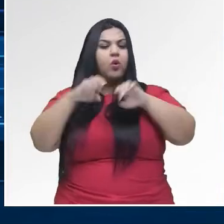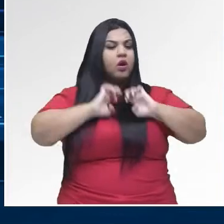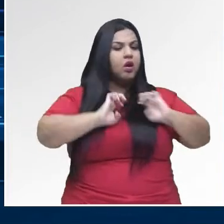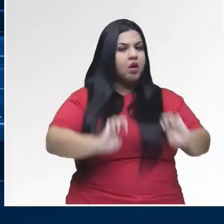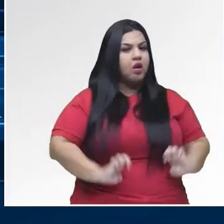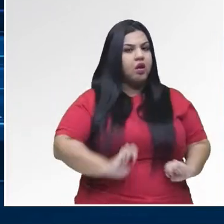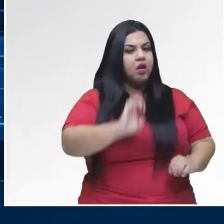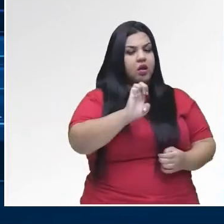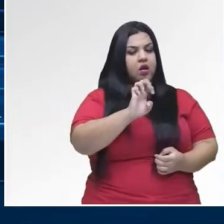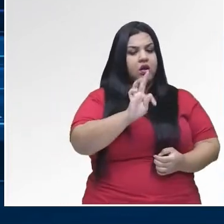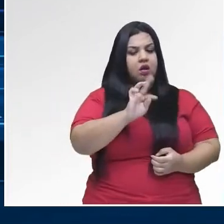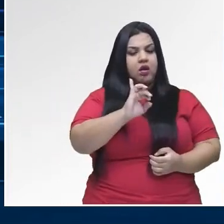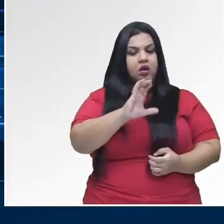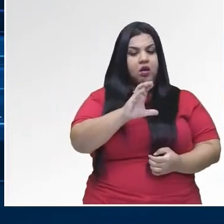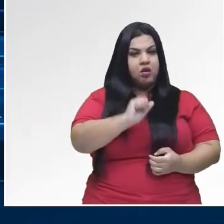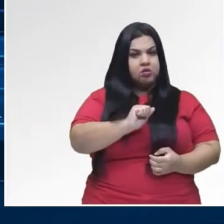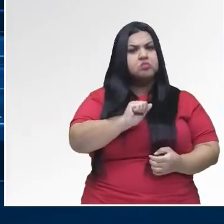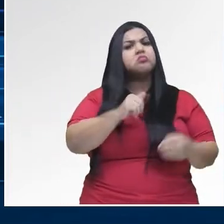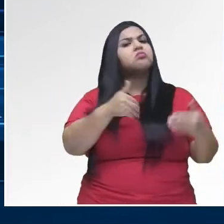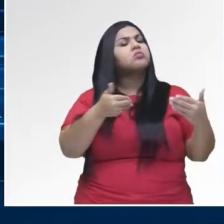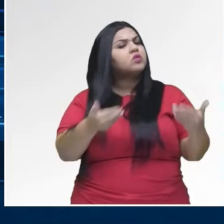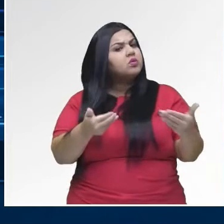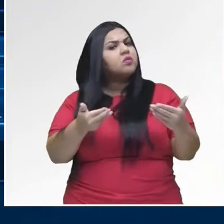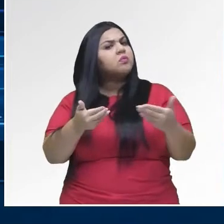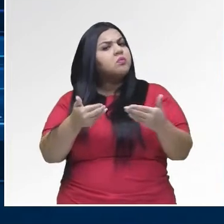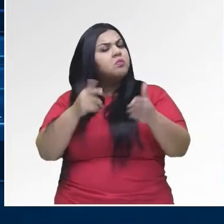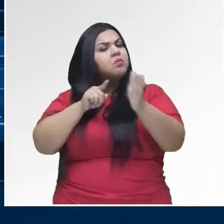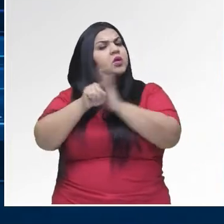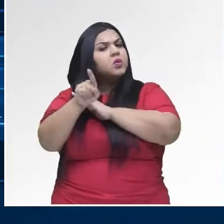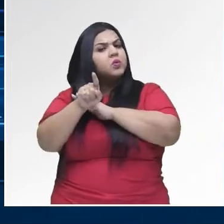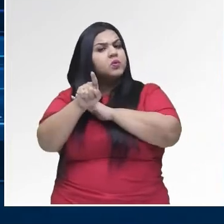E a pergunta que perpassa tudo isso